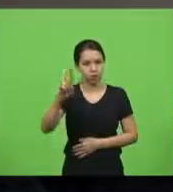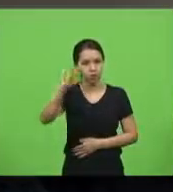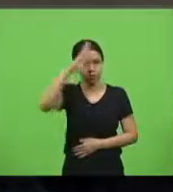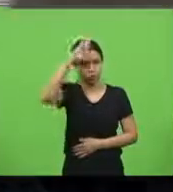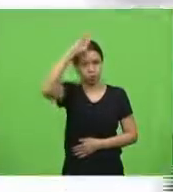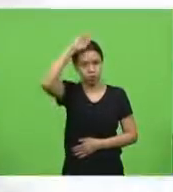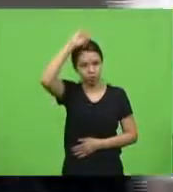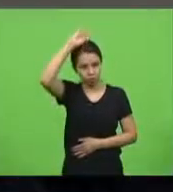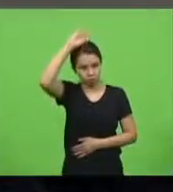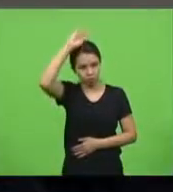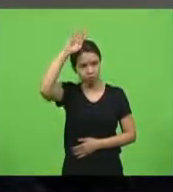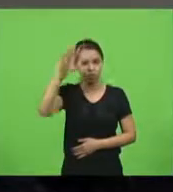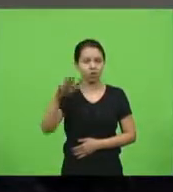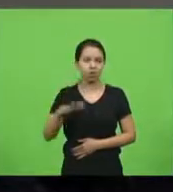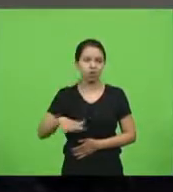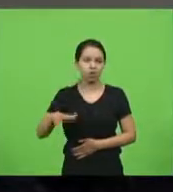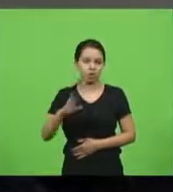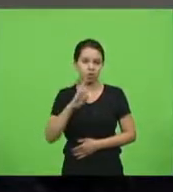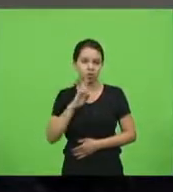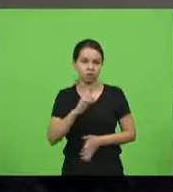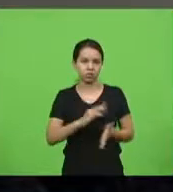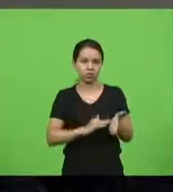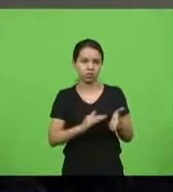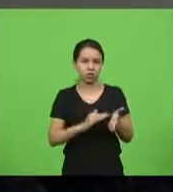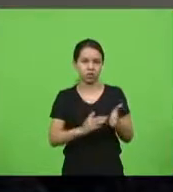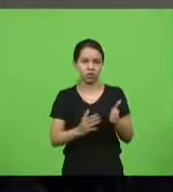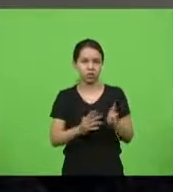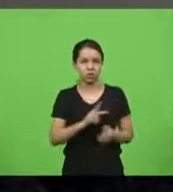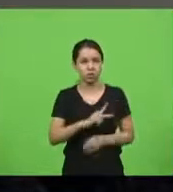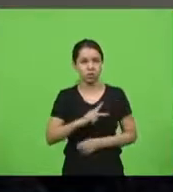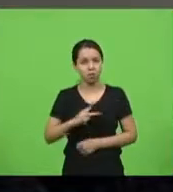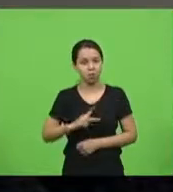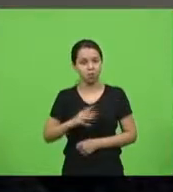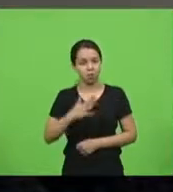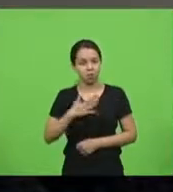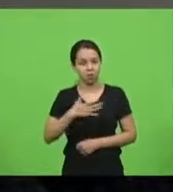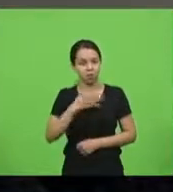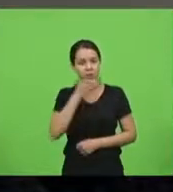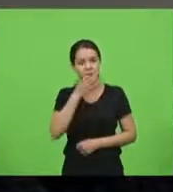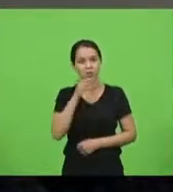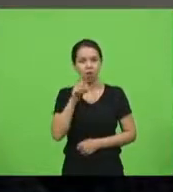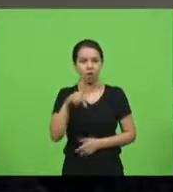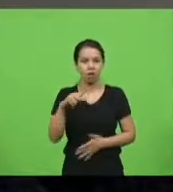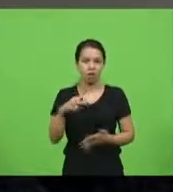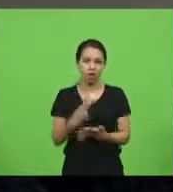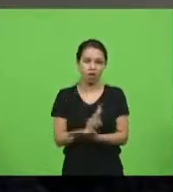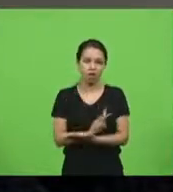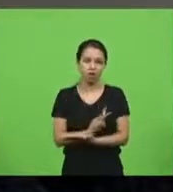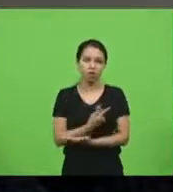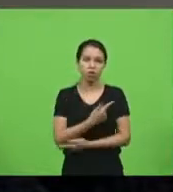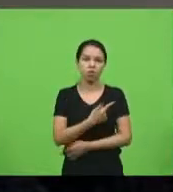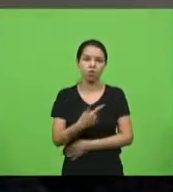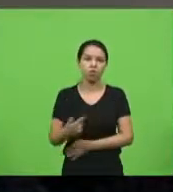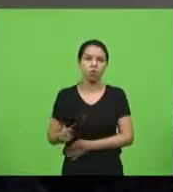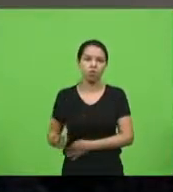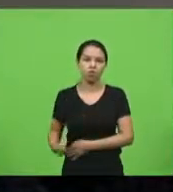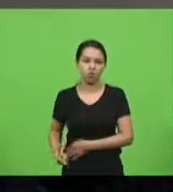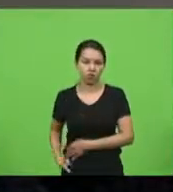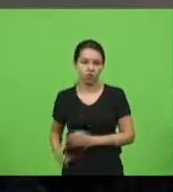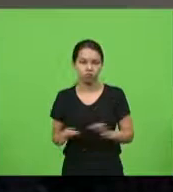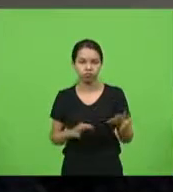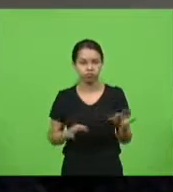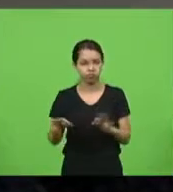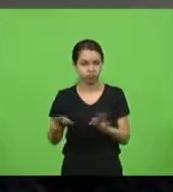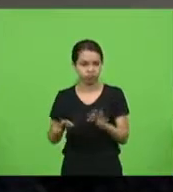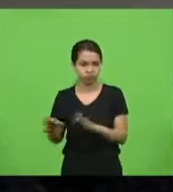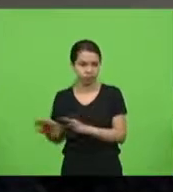de, o colegiado de Secretaria de Segurança Pública. Na minha opinião, mais um erro desse governo de fazer essas questões exclusivamente, porque